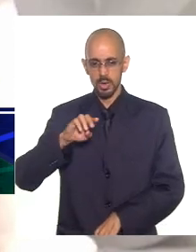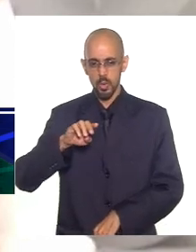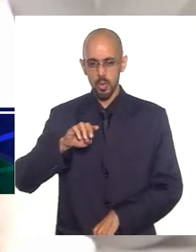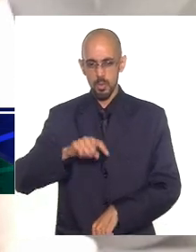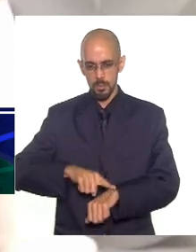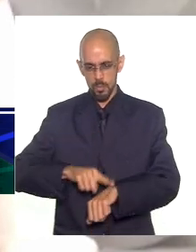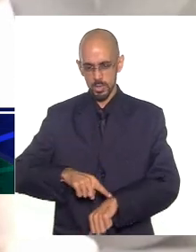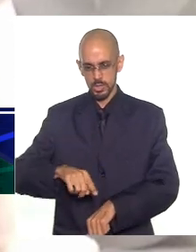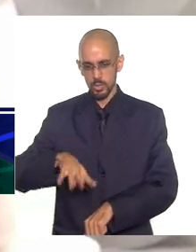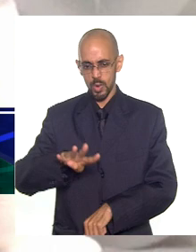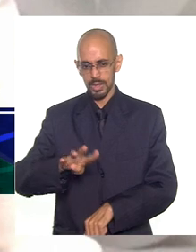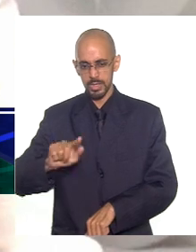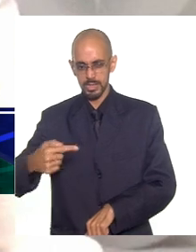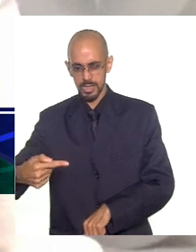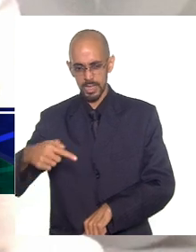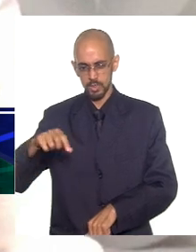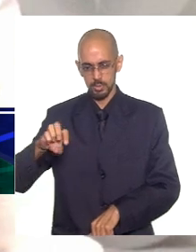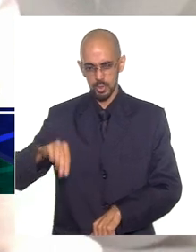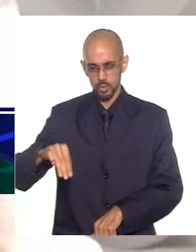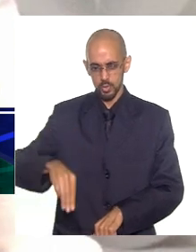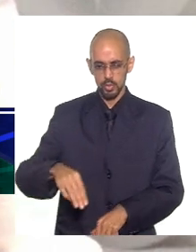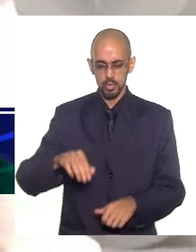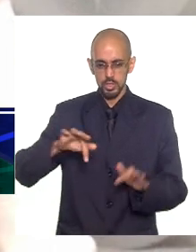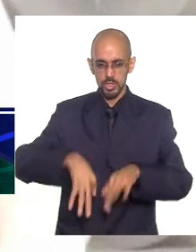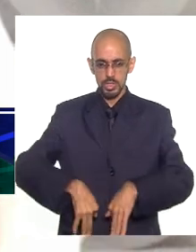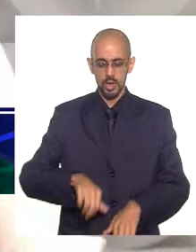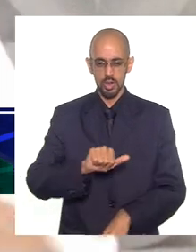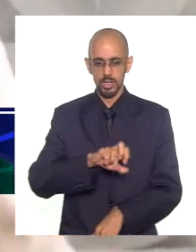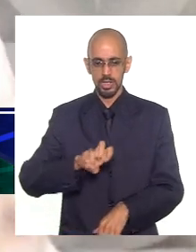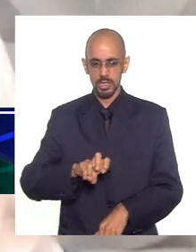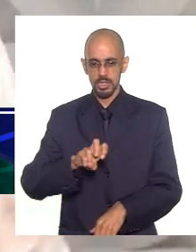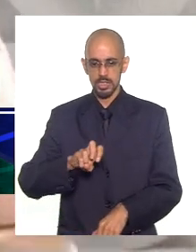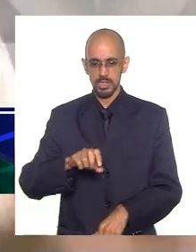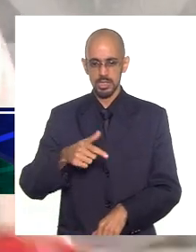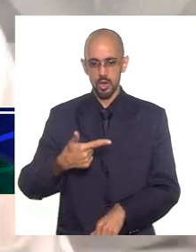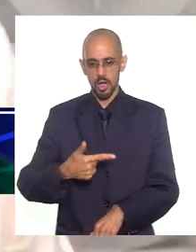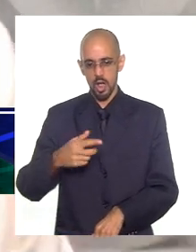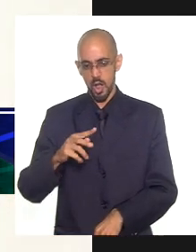minutos, encerrou-se às 15 horas e 20 minutos.